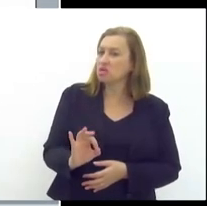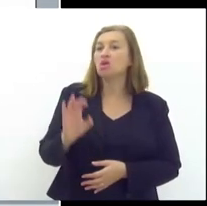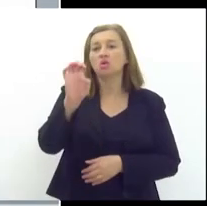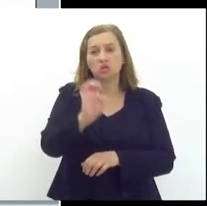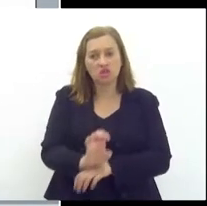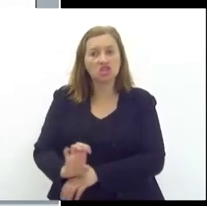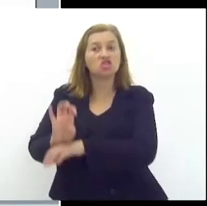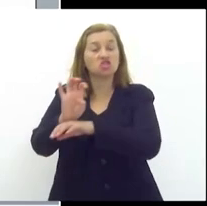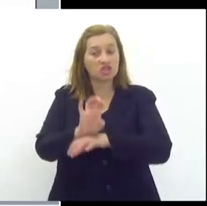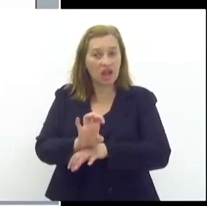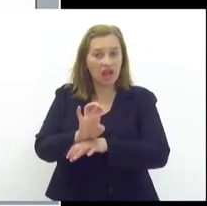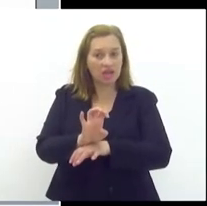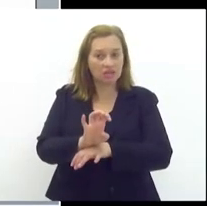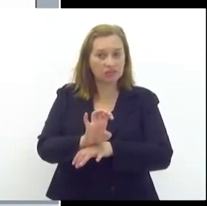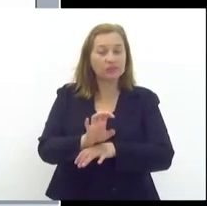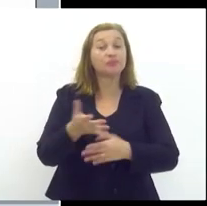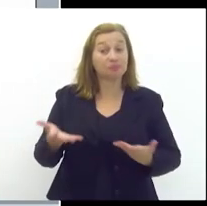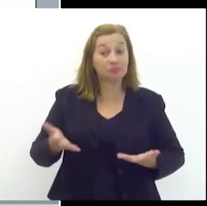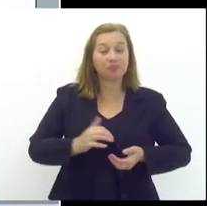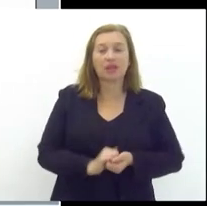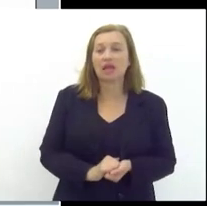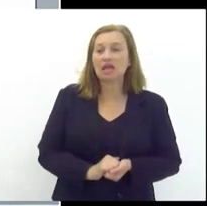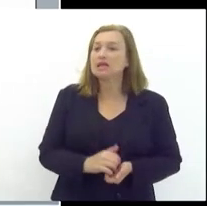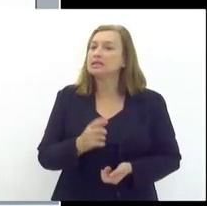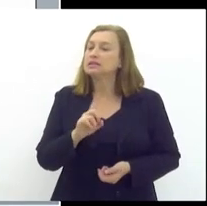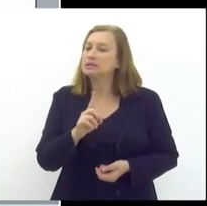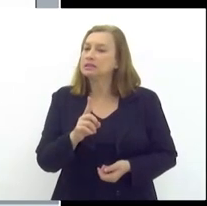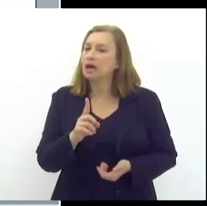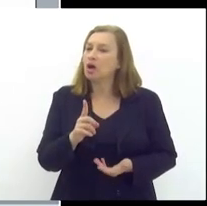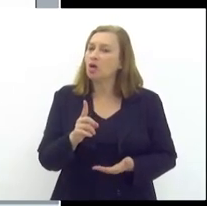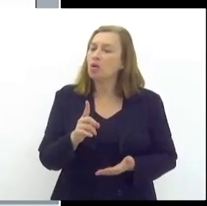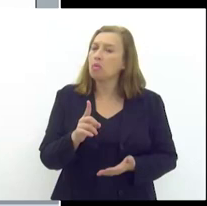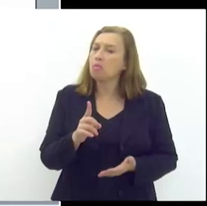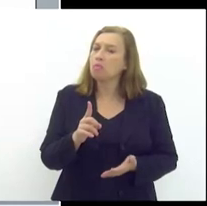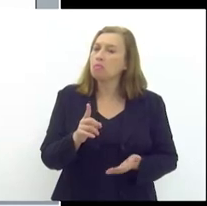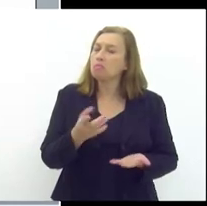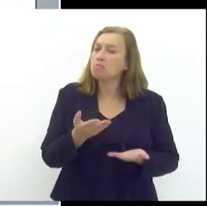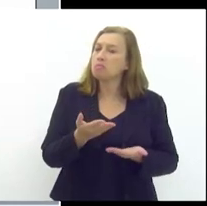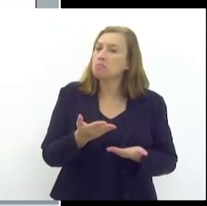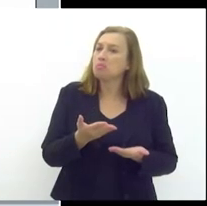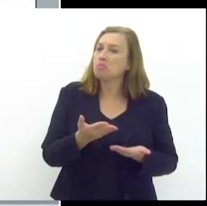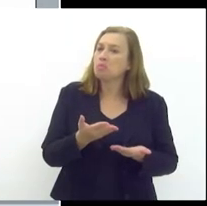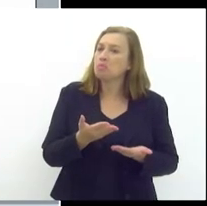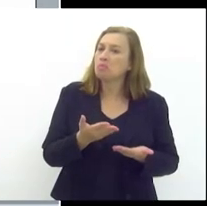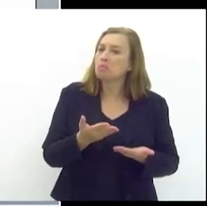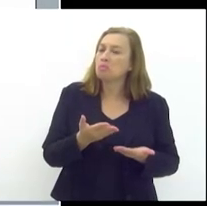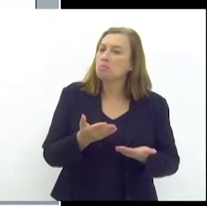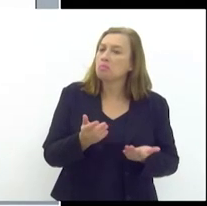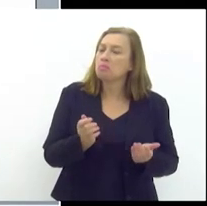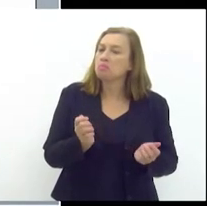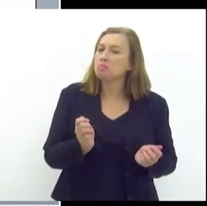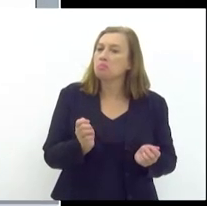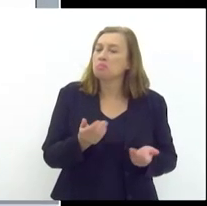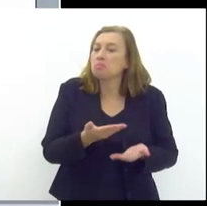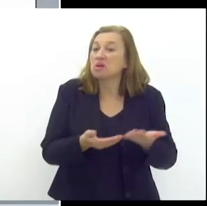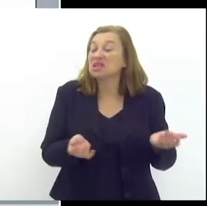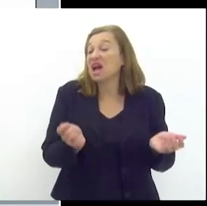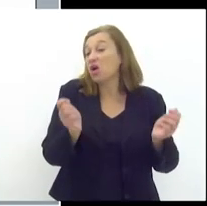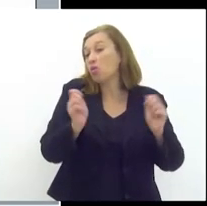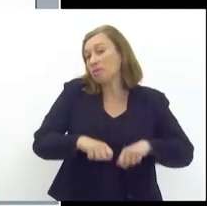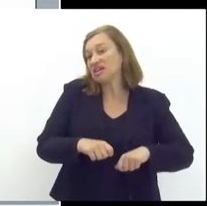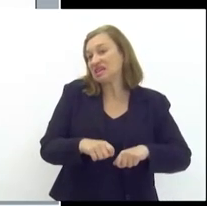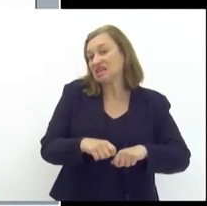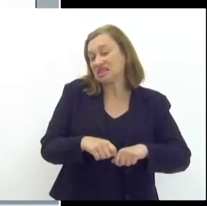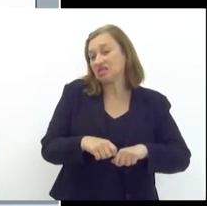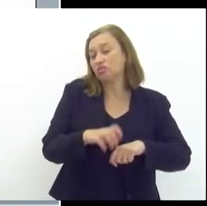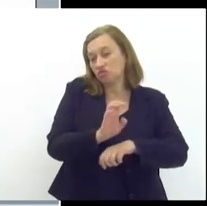os Estados você não deixar isso vamos supor a competência dos Estados